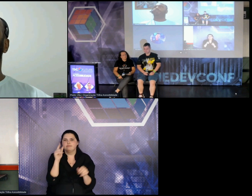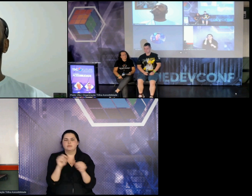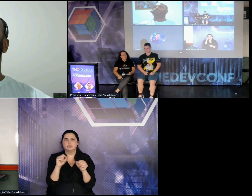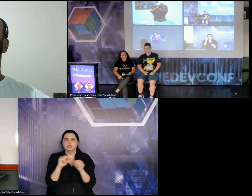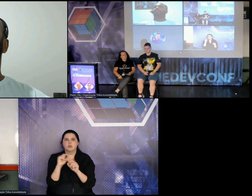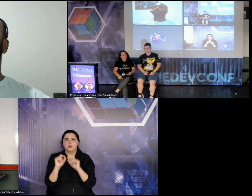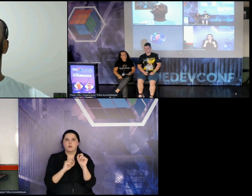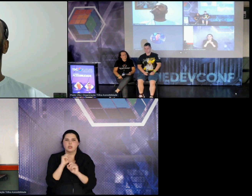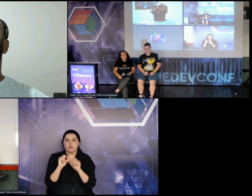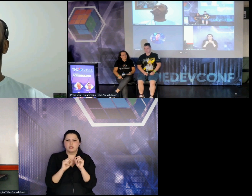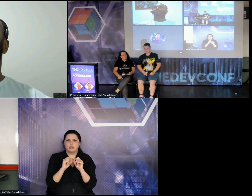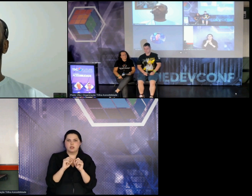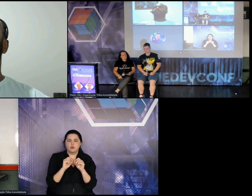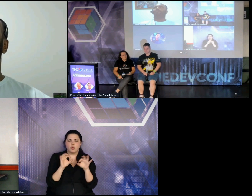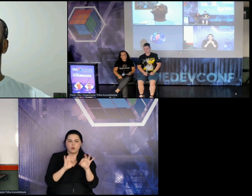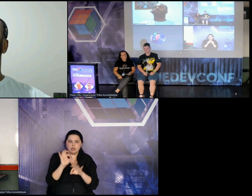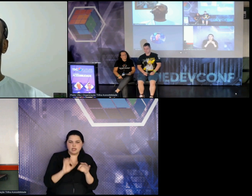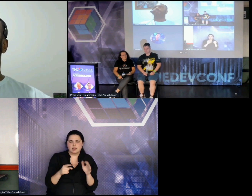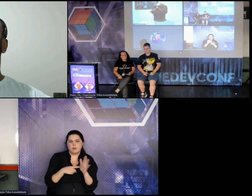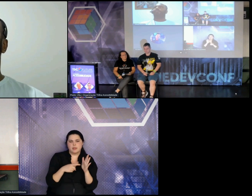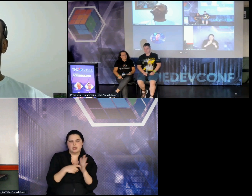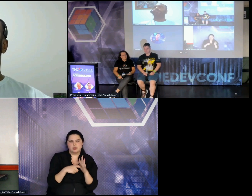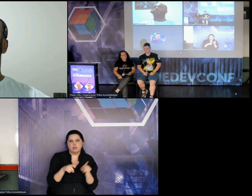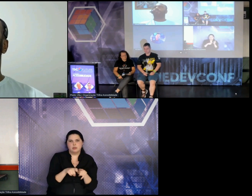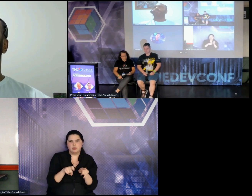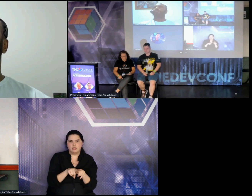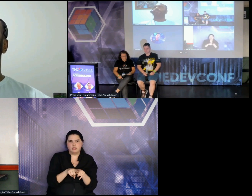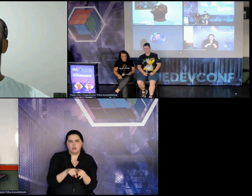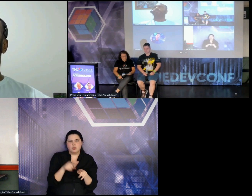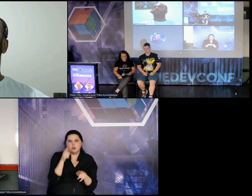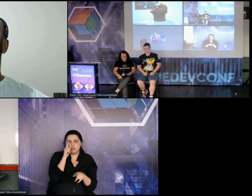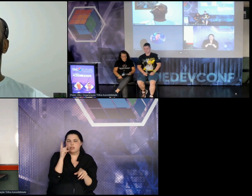uma varredura na sua aplicação, você consegue